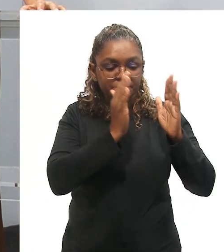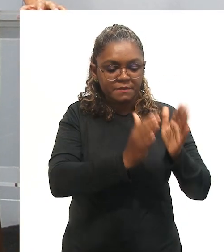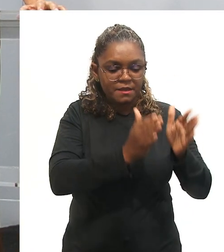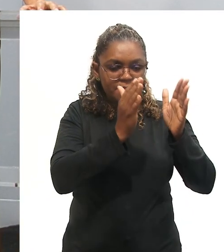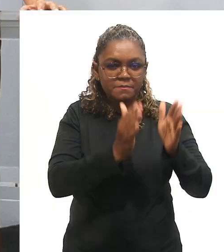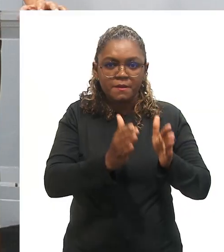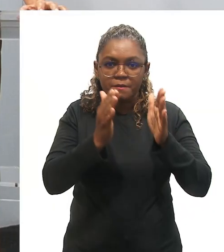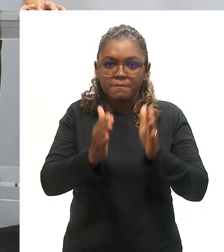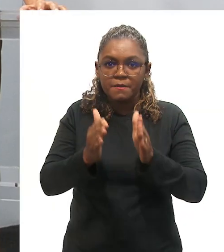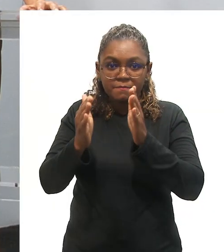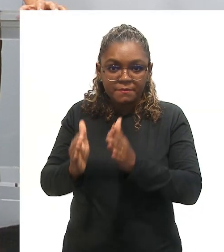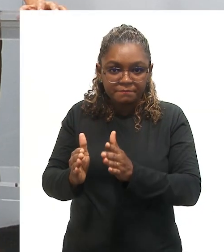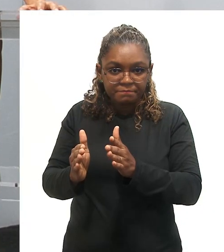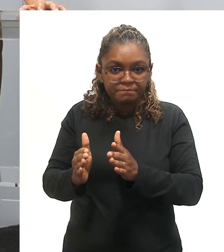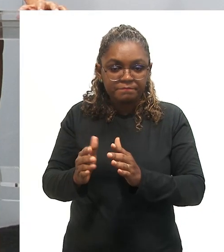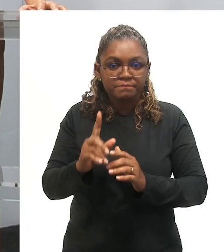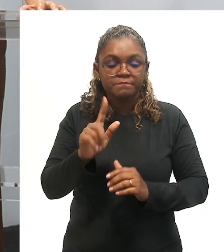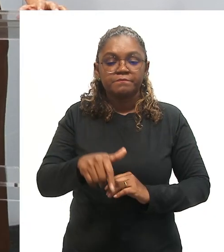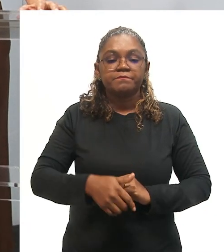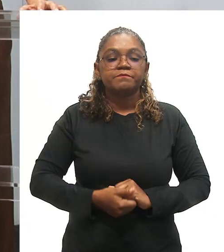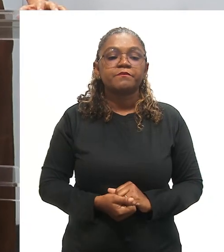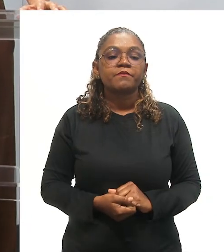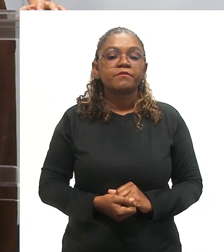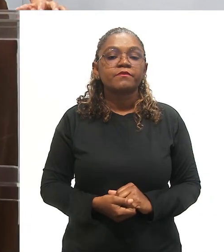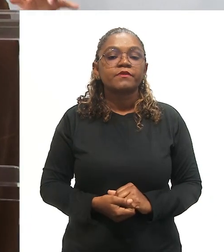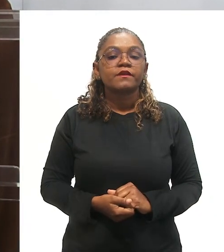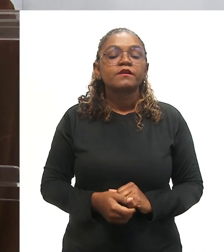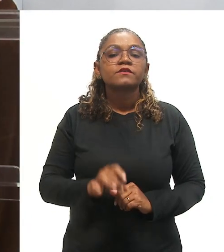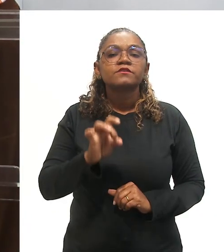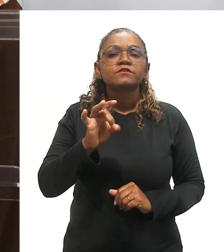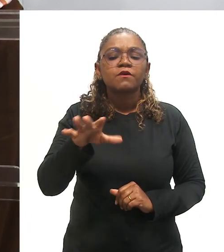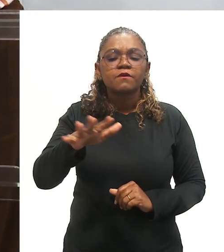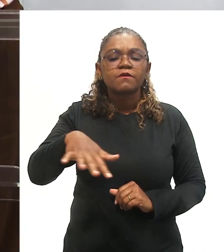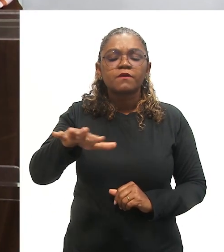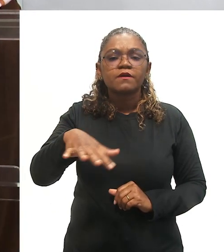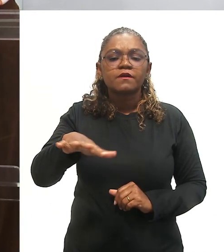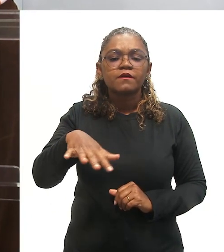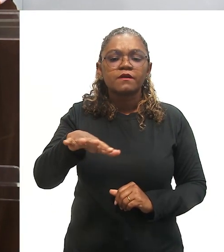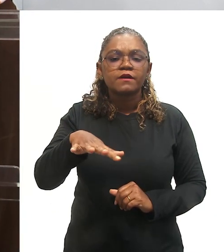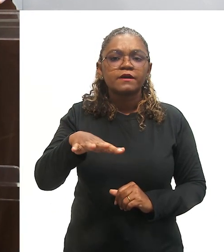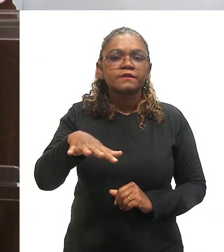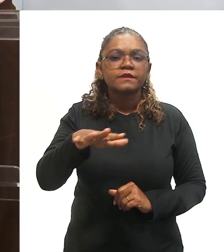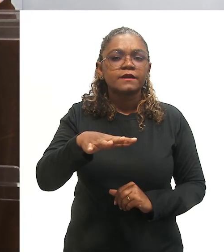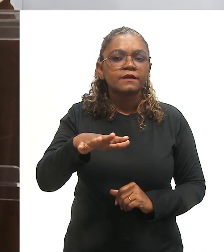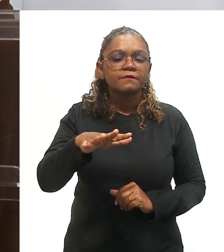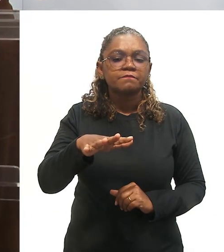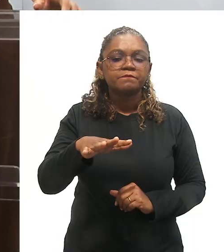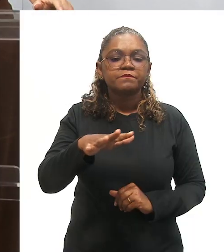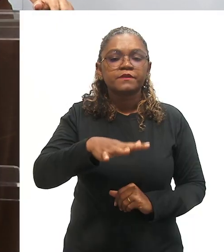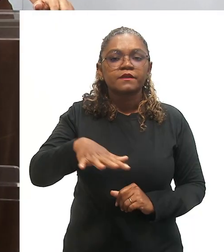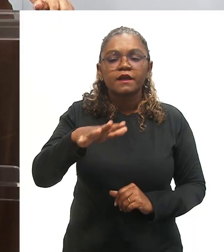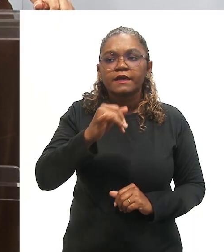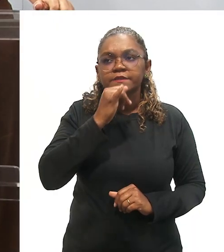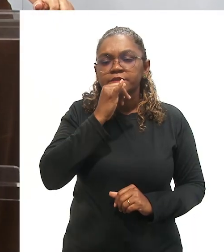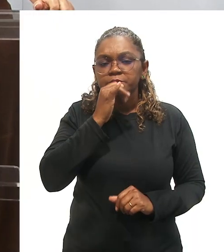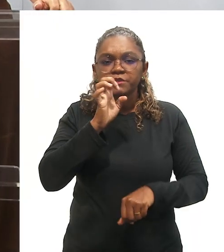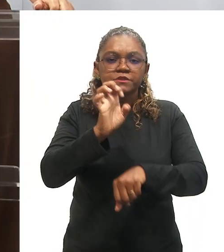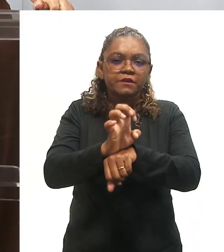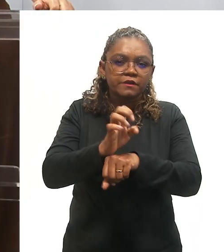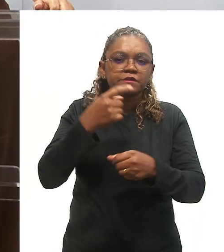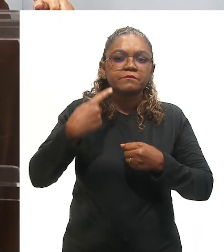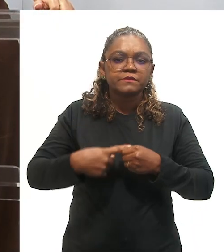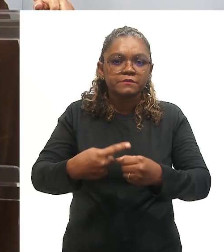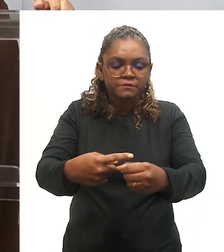Eu quero trazer até para vocês um exemplo aqui para o setor público, para estados,